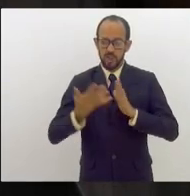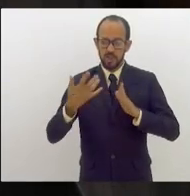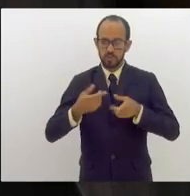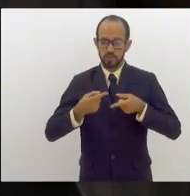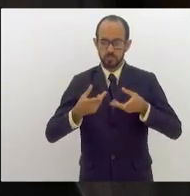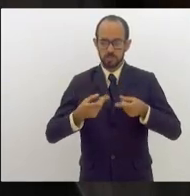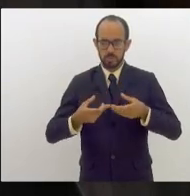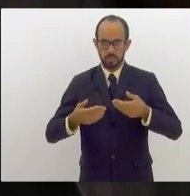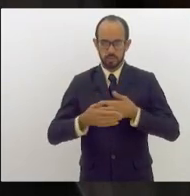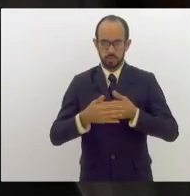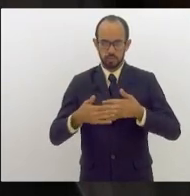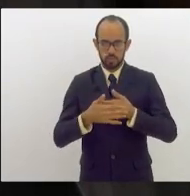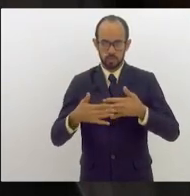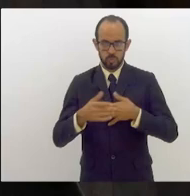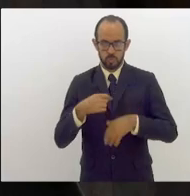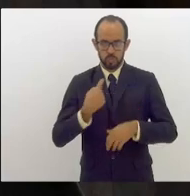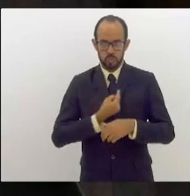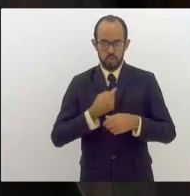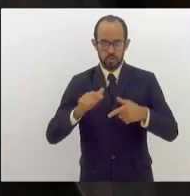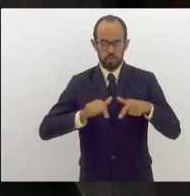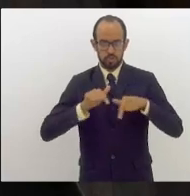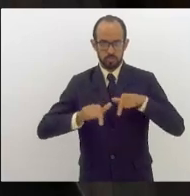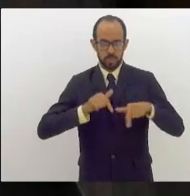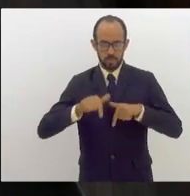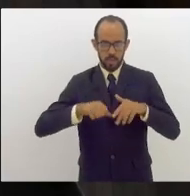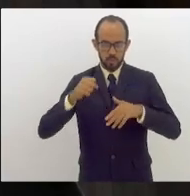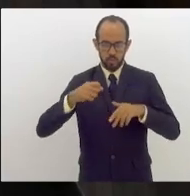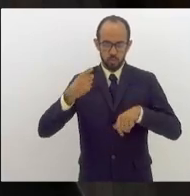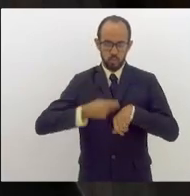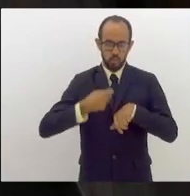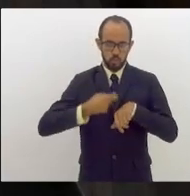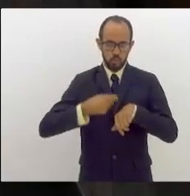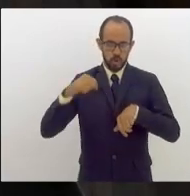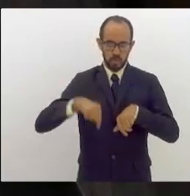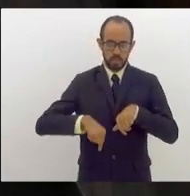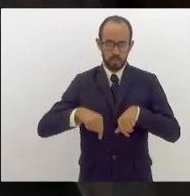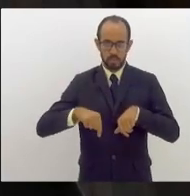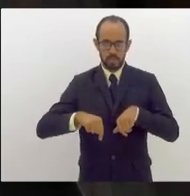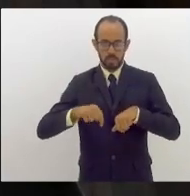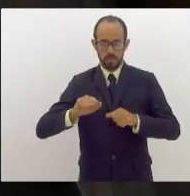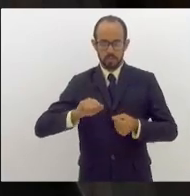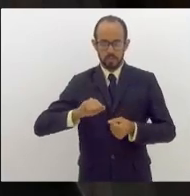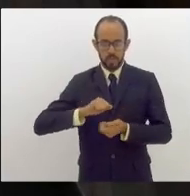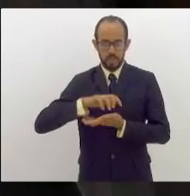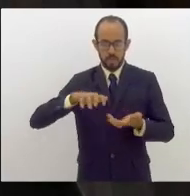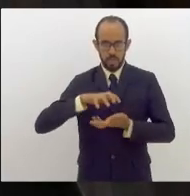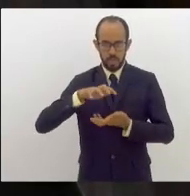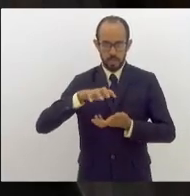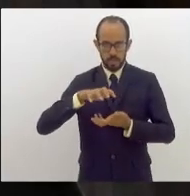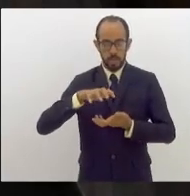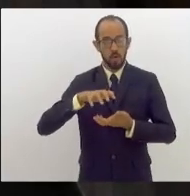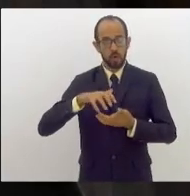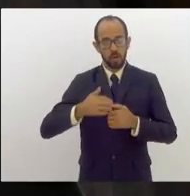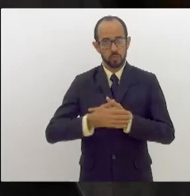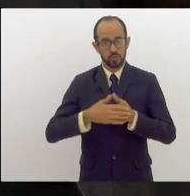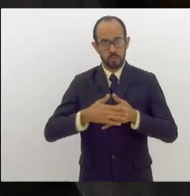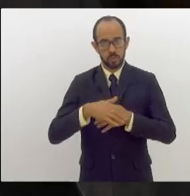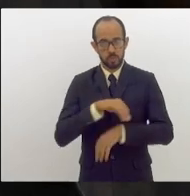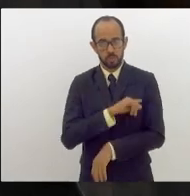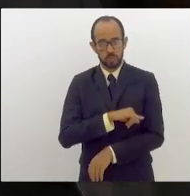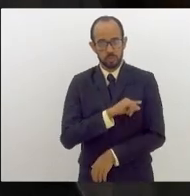nós que temos tido um trabalho orgulho nesse Parlamento de revigorar o centro do Rio de Janeiro